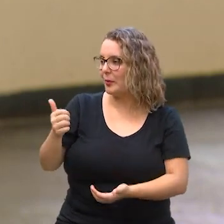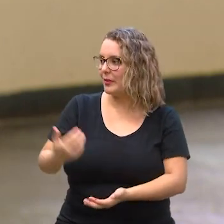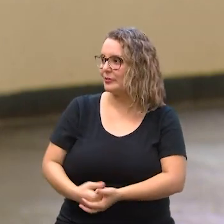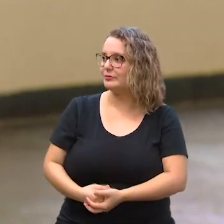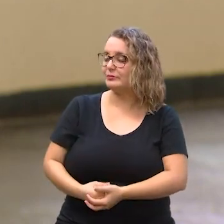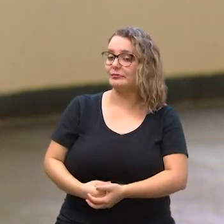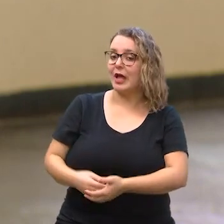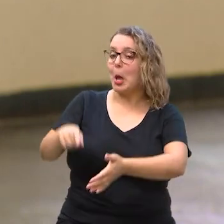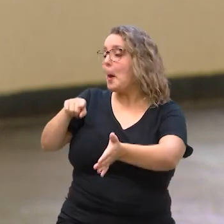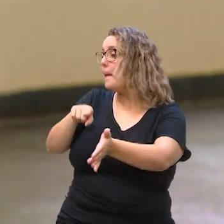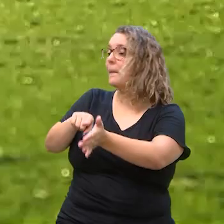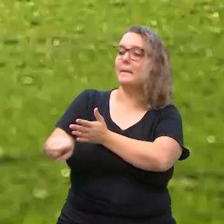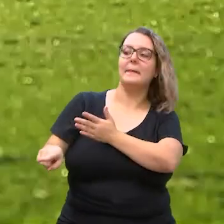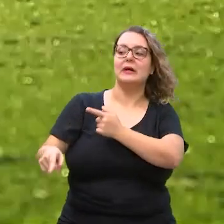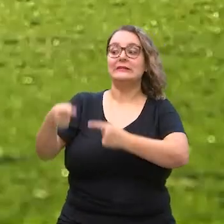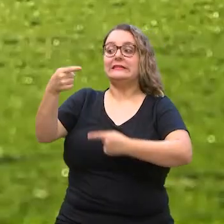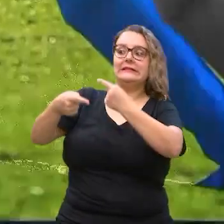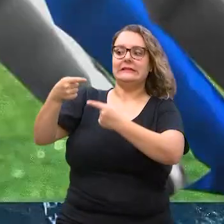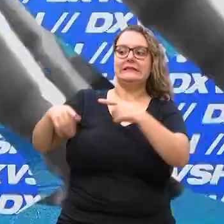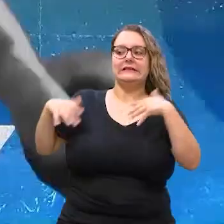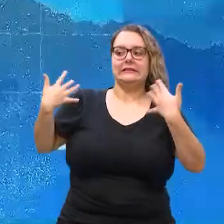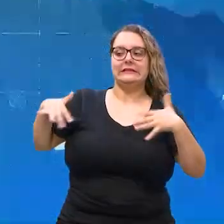chama Pergunta Polêmica.